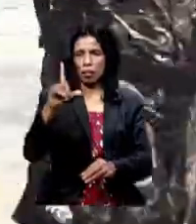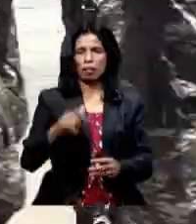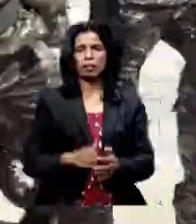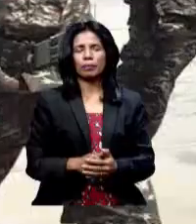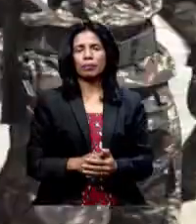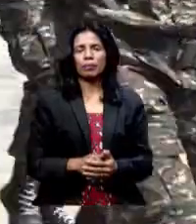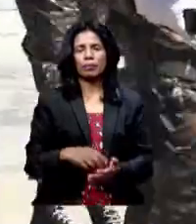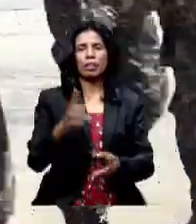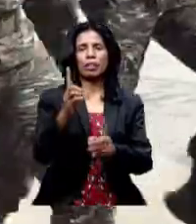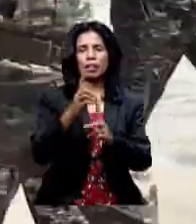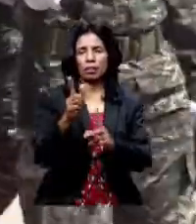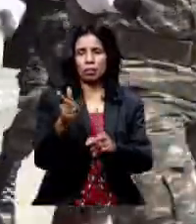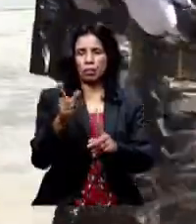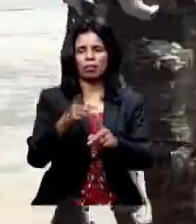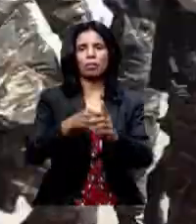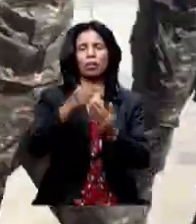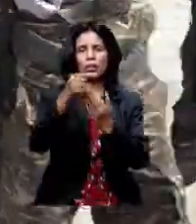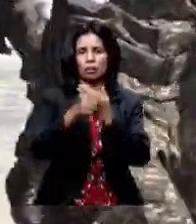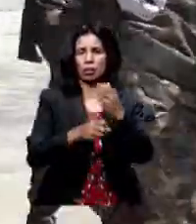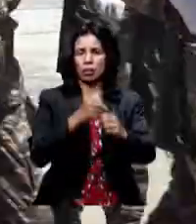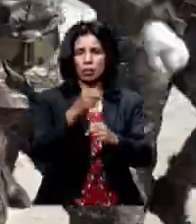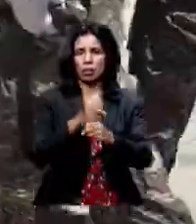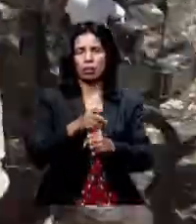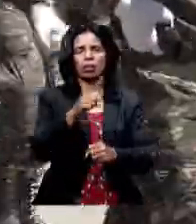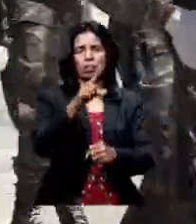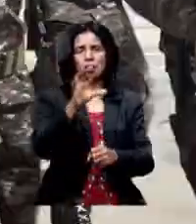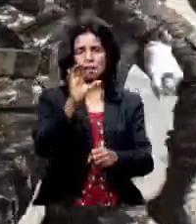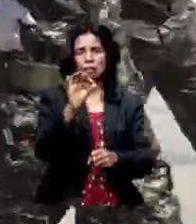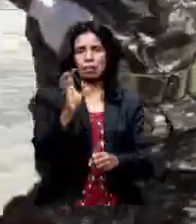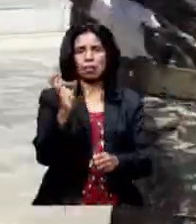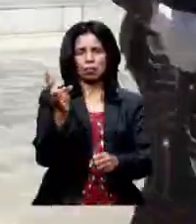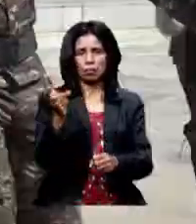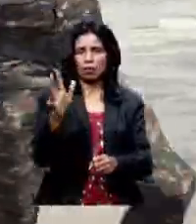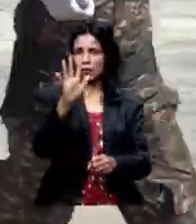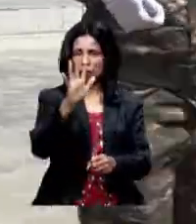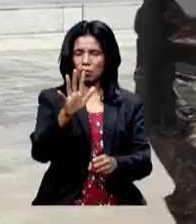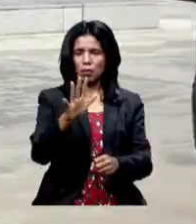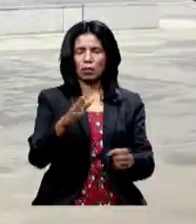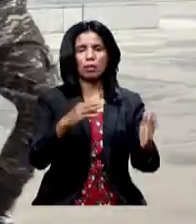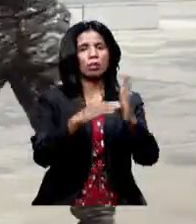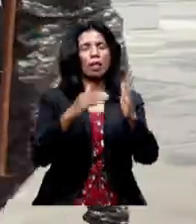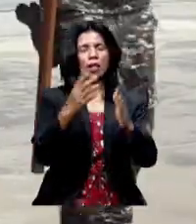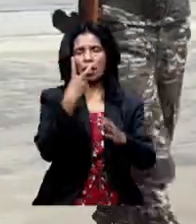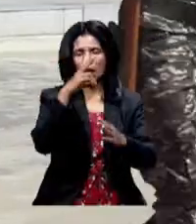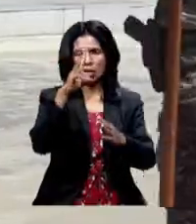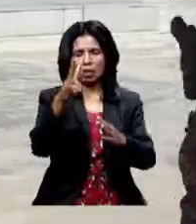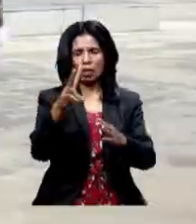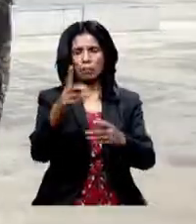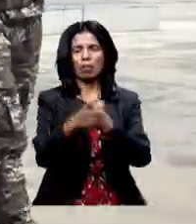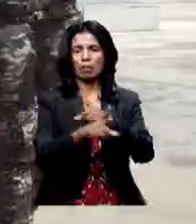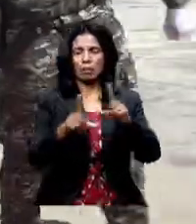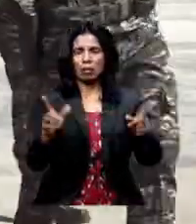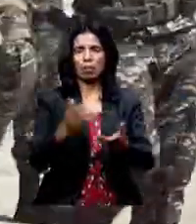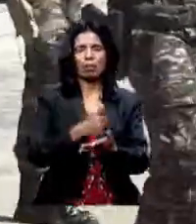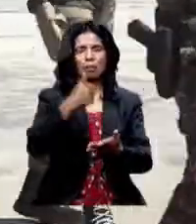funda e aloran Ruanulu Fulang Augusto tina rihun ida atusia hitunulu resin lima hodi luta ba libertação nacional no manan